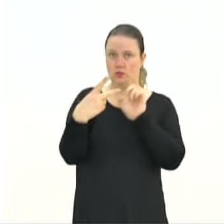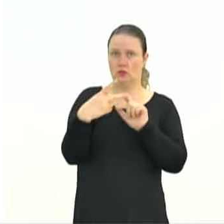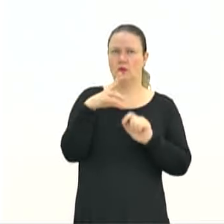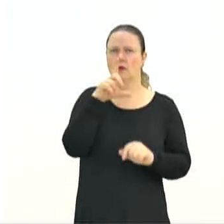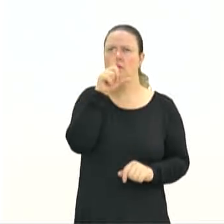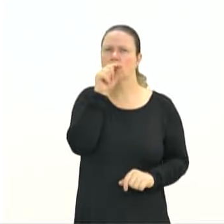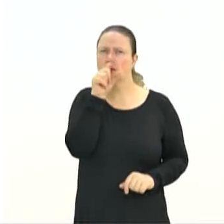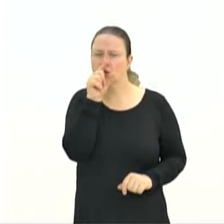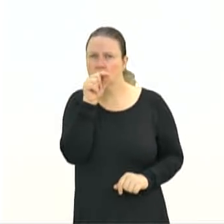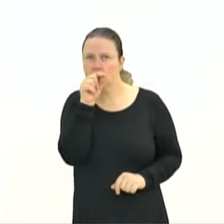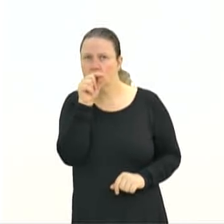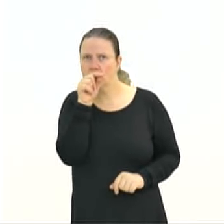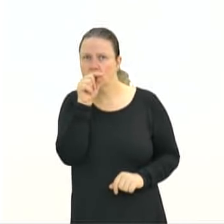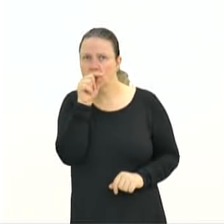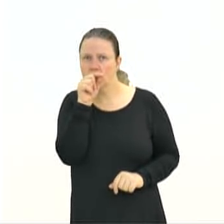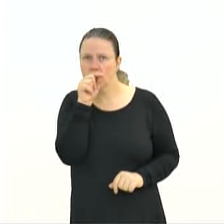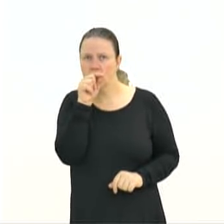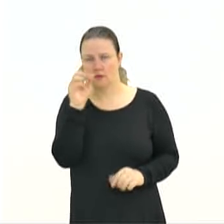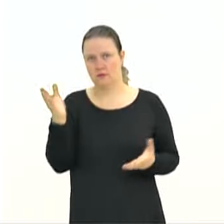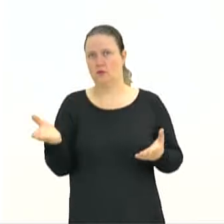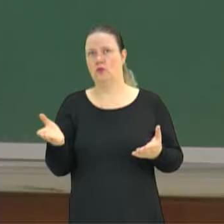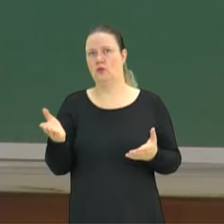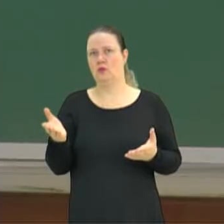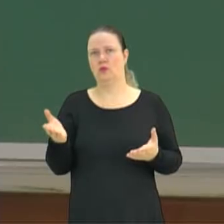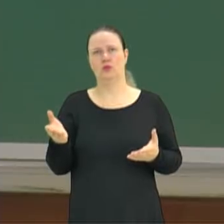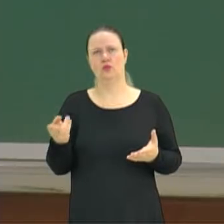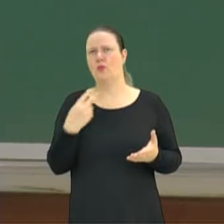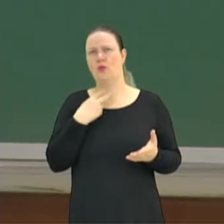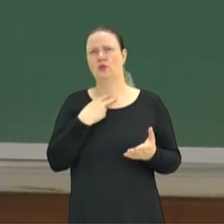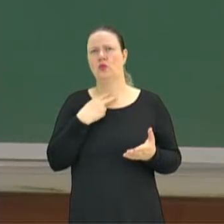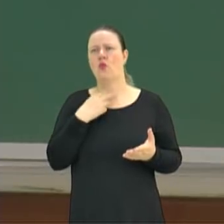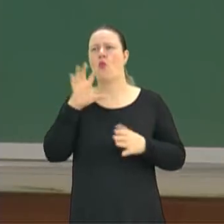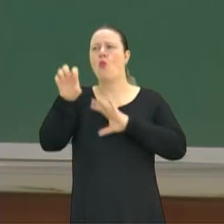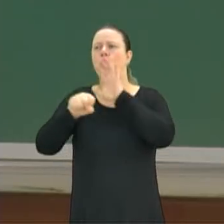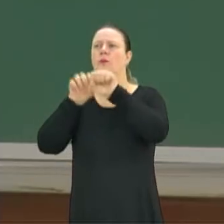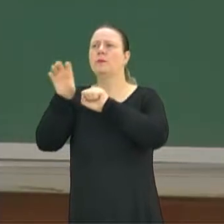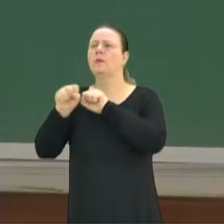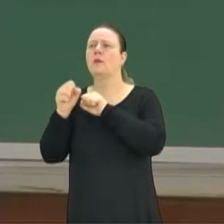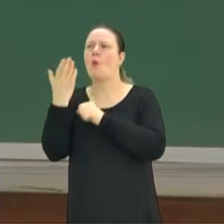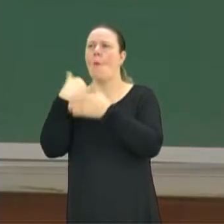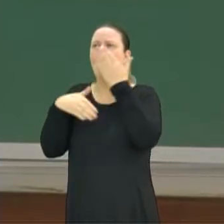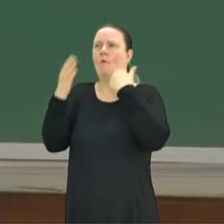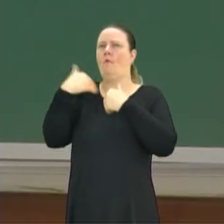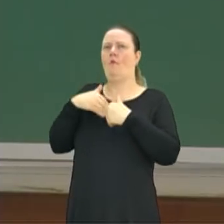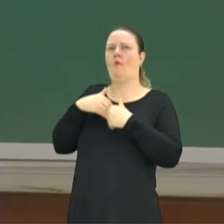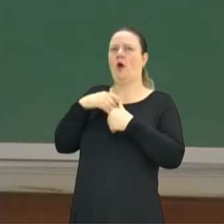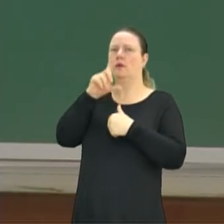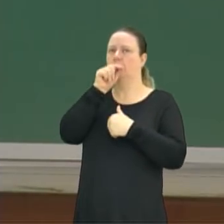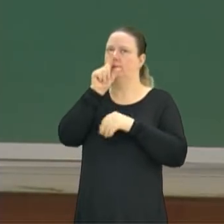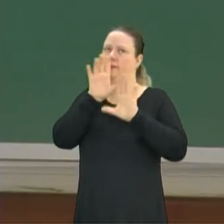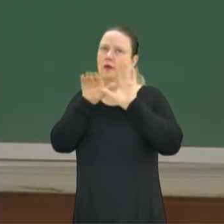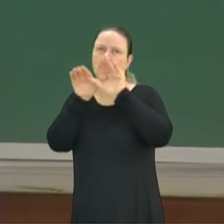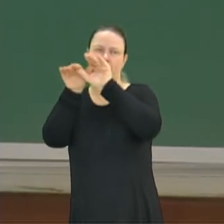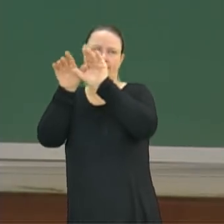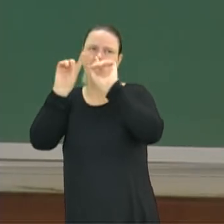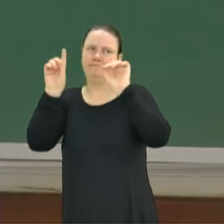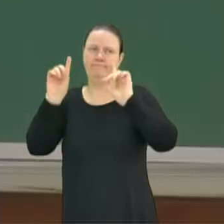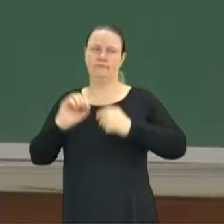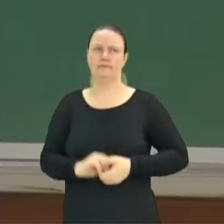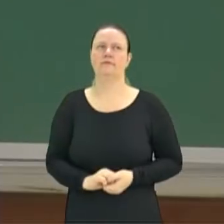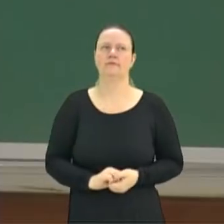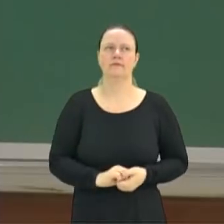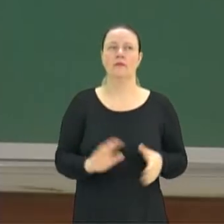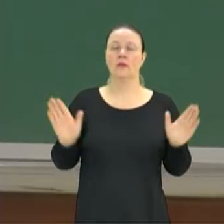pássaro? Ela é um predador bem voraz, mas ela não chega a comer um pássaro, né? Então aqui tem que pensar um pouco também. Mais um aqui, ó. Essa aqui